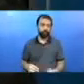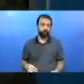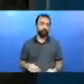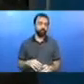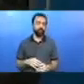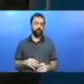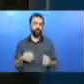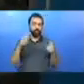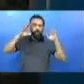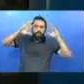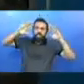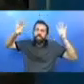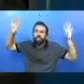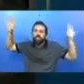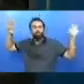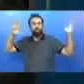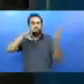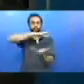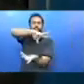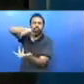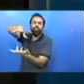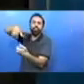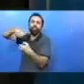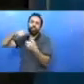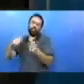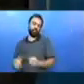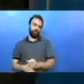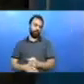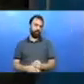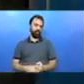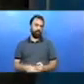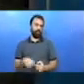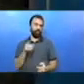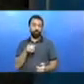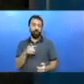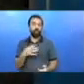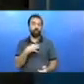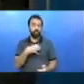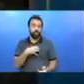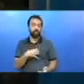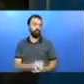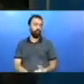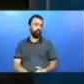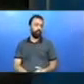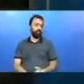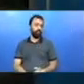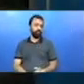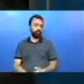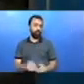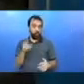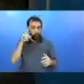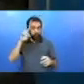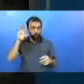olharem e imaginarem tudo que vocês puderem e colocar da forma de vocês, do jeito que vocês sabem, no papel, mas pensando